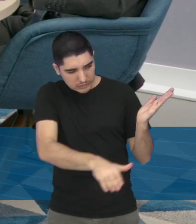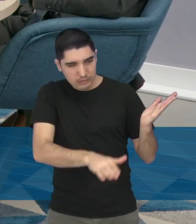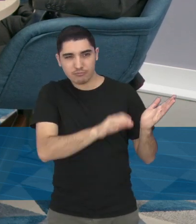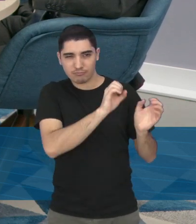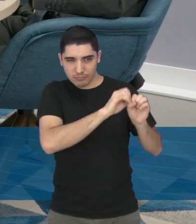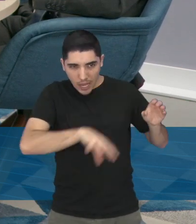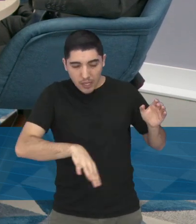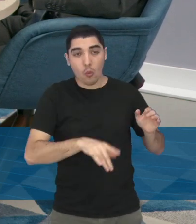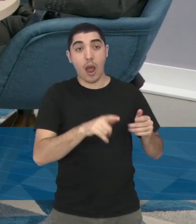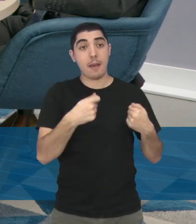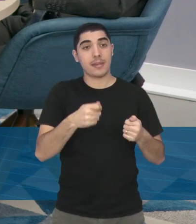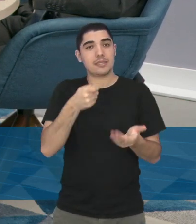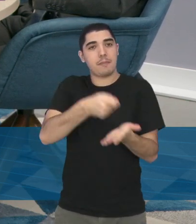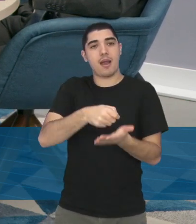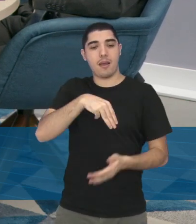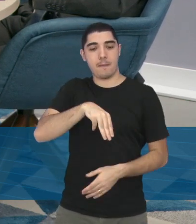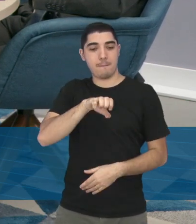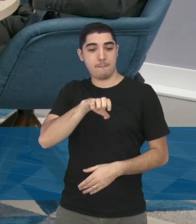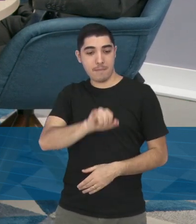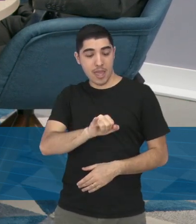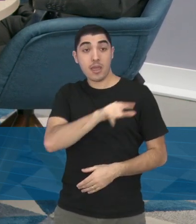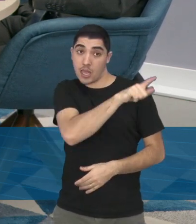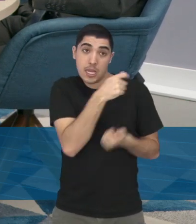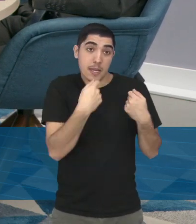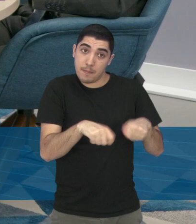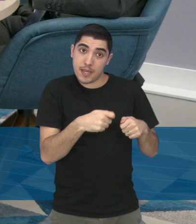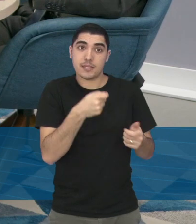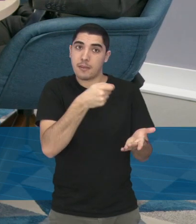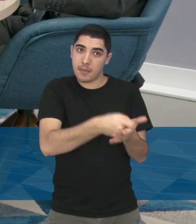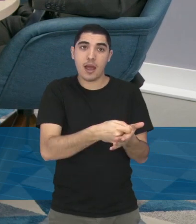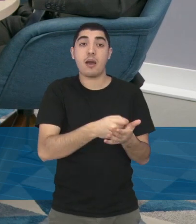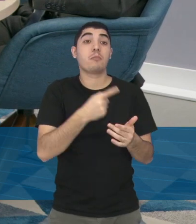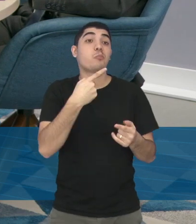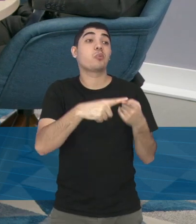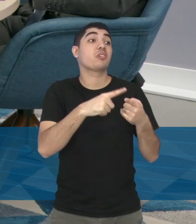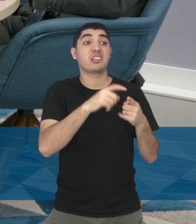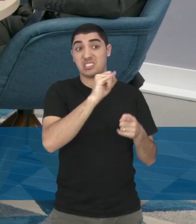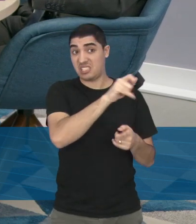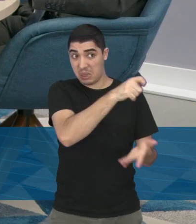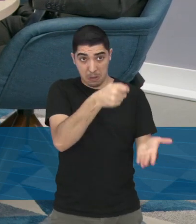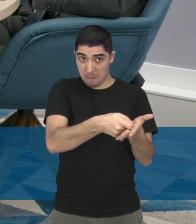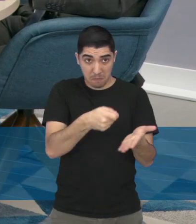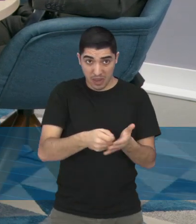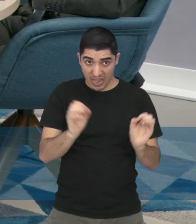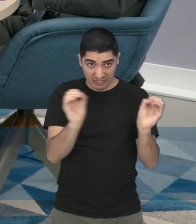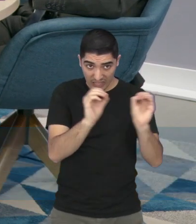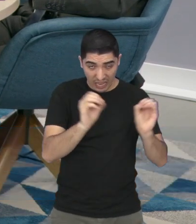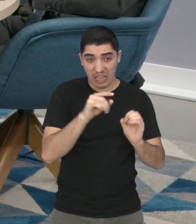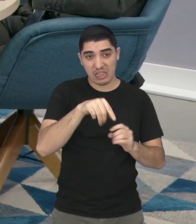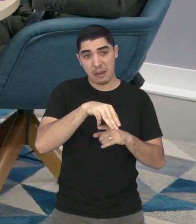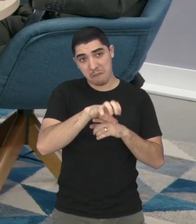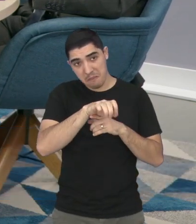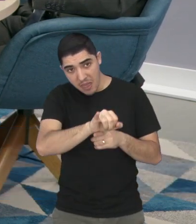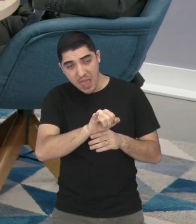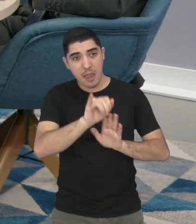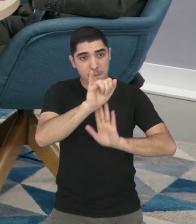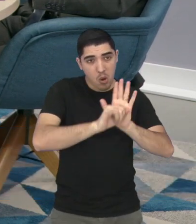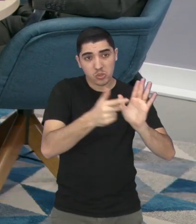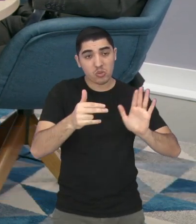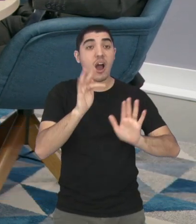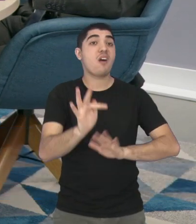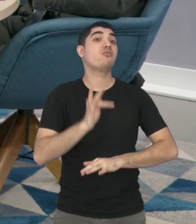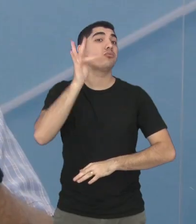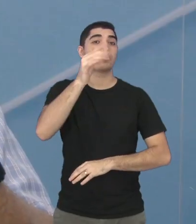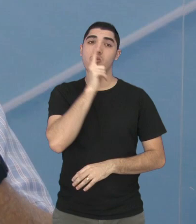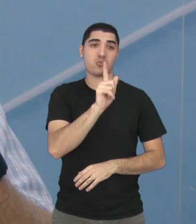como MEI, ele precisa pagar a contribuição social adequada, porque senão lá na frente ele não se aposenta, uhum. Lá na frente ele não tem direito nenhum. Então, são questões que têm que